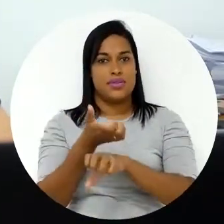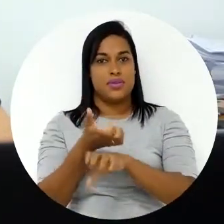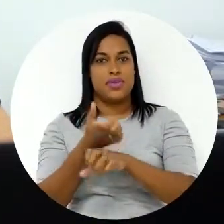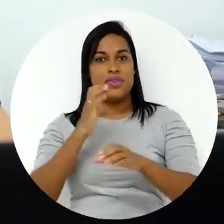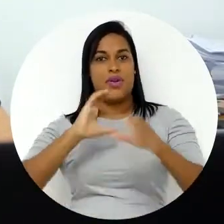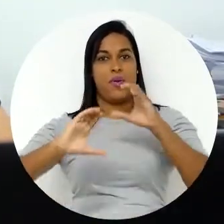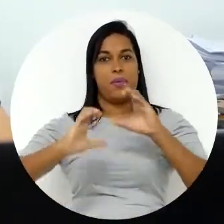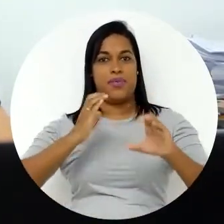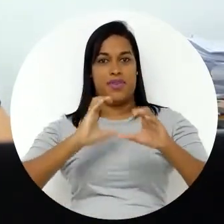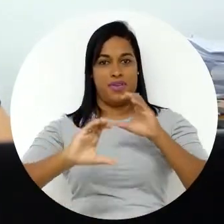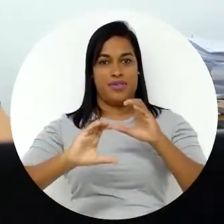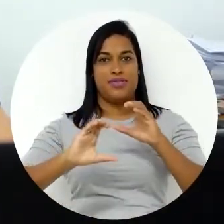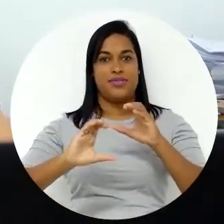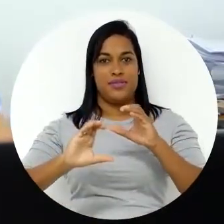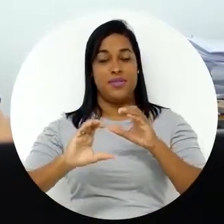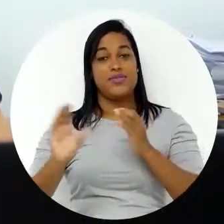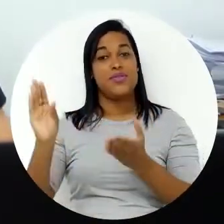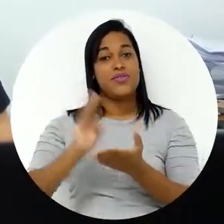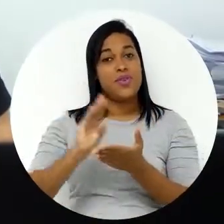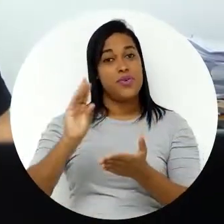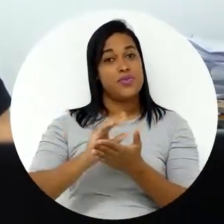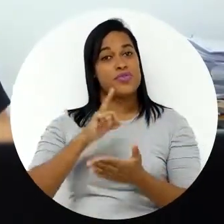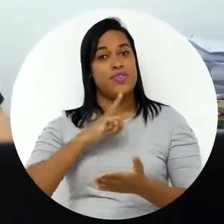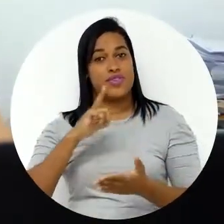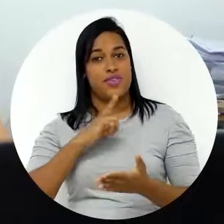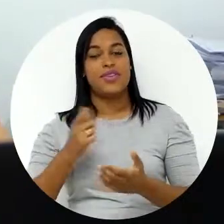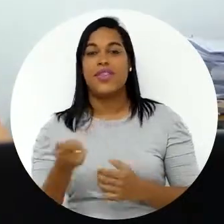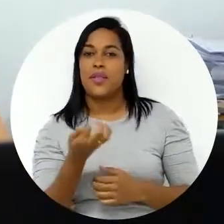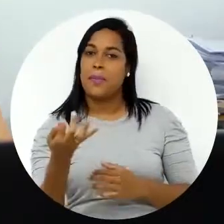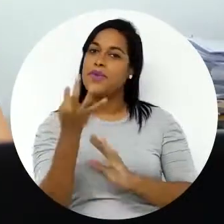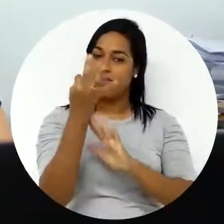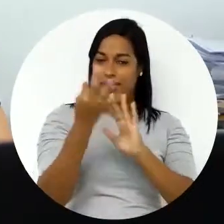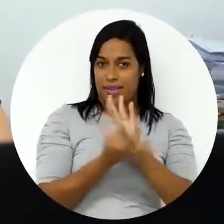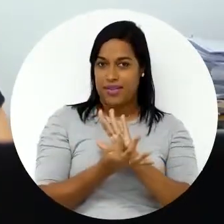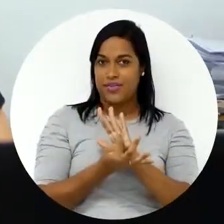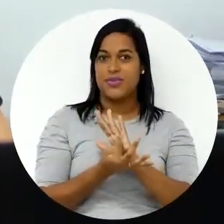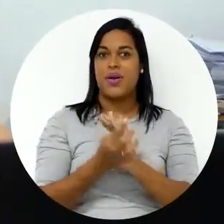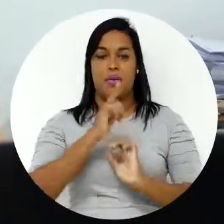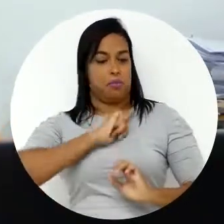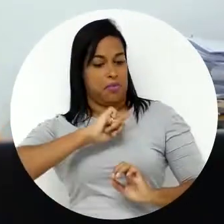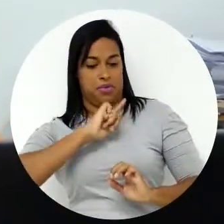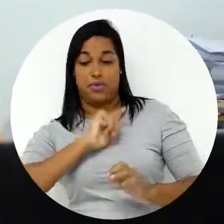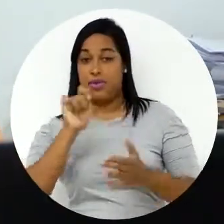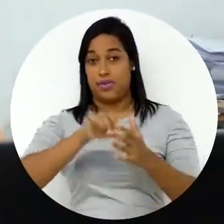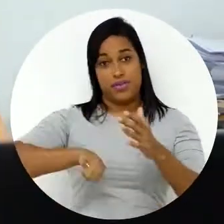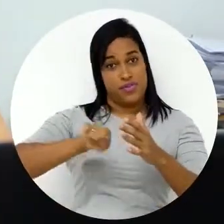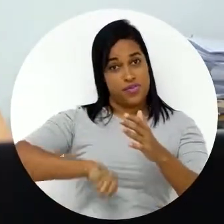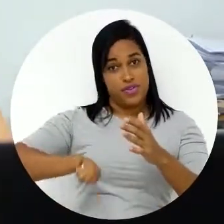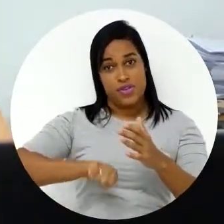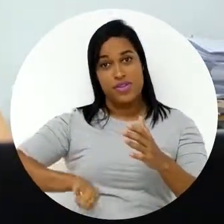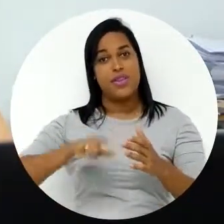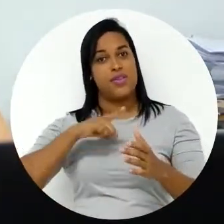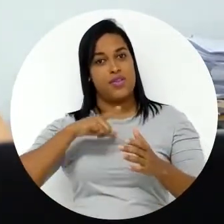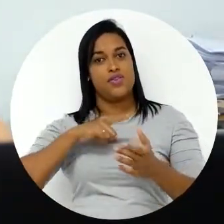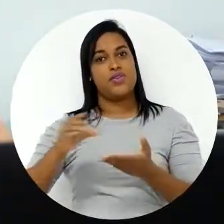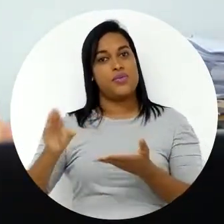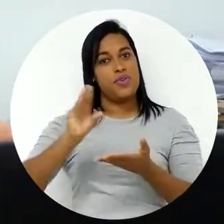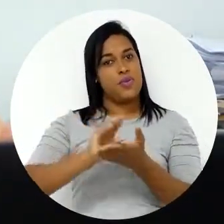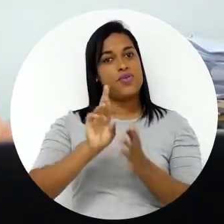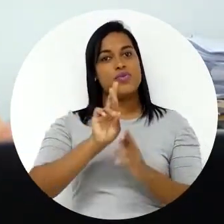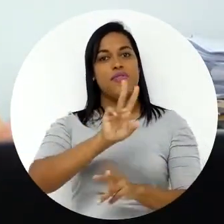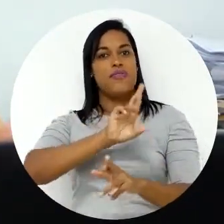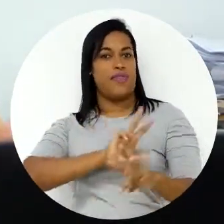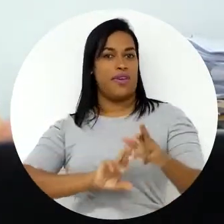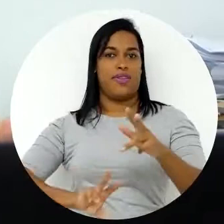disciplina de comunicação? São os recursos que a gente tem no ato da produção textual, seja ele oralmente ou na escrita, nós temos